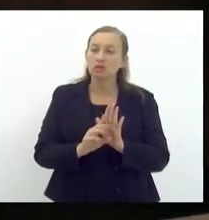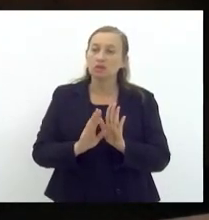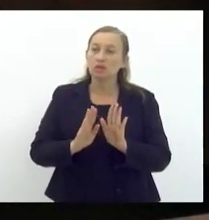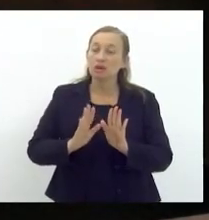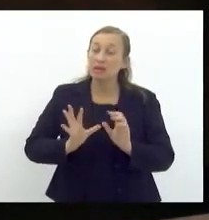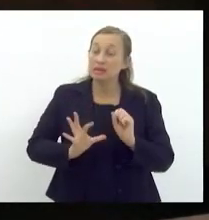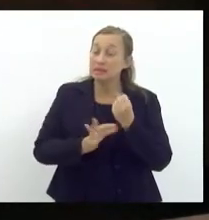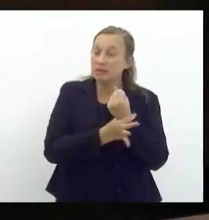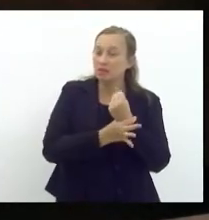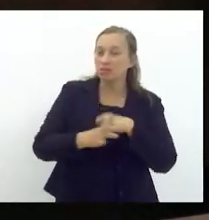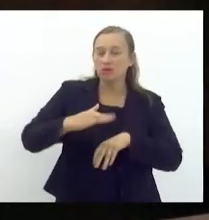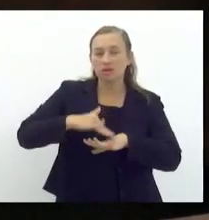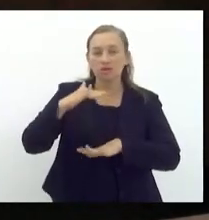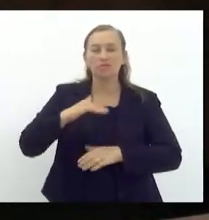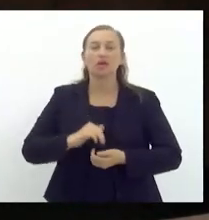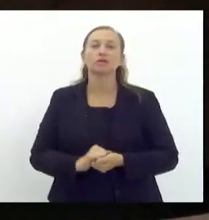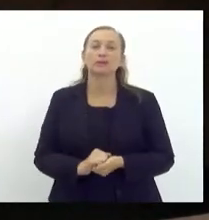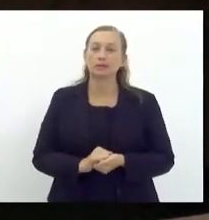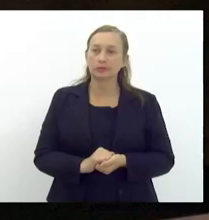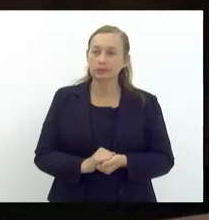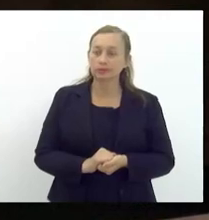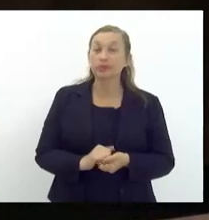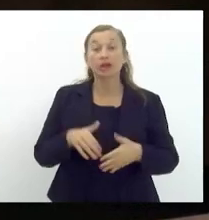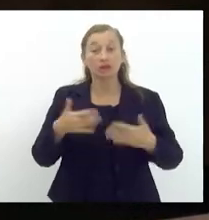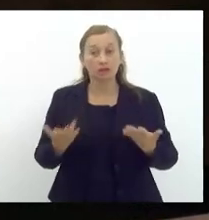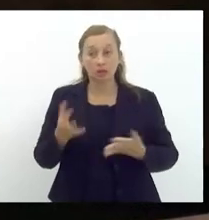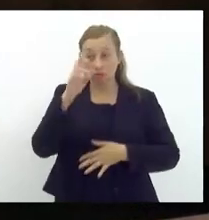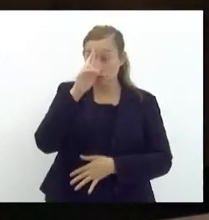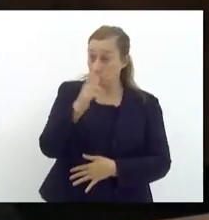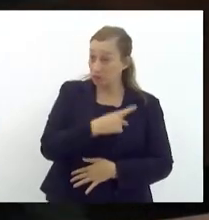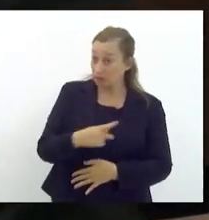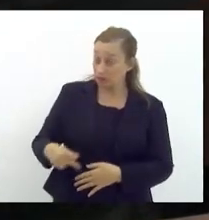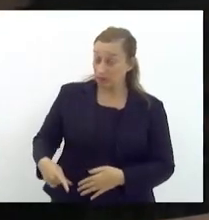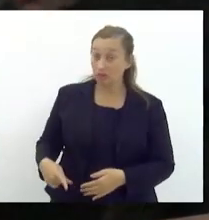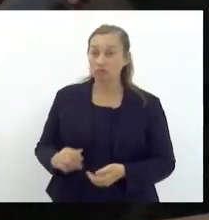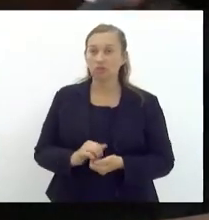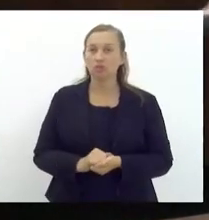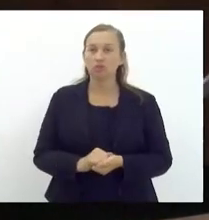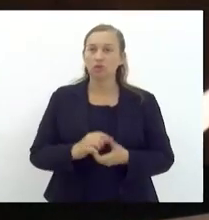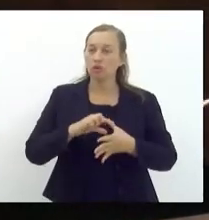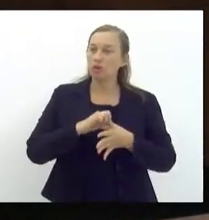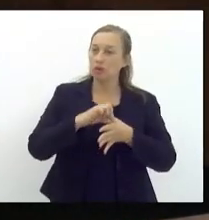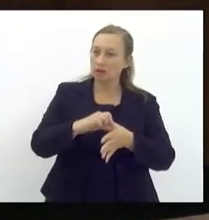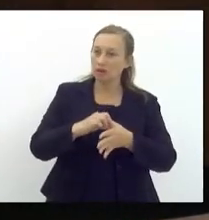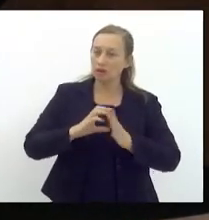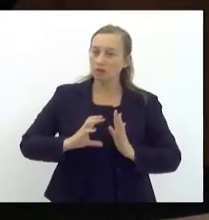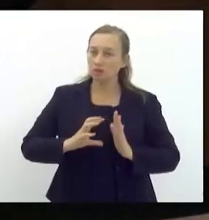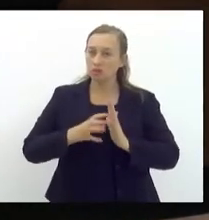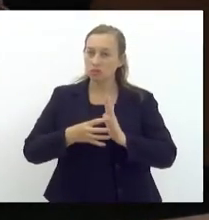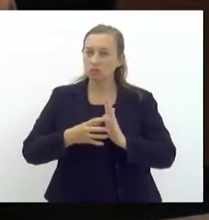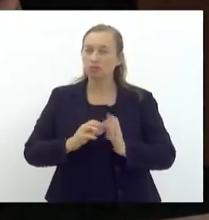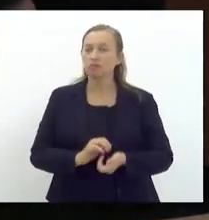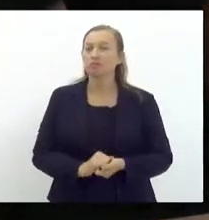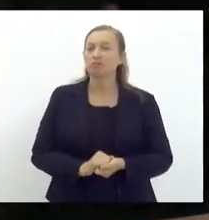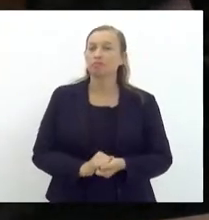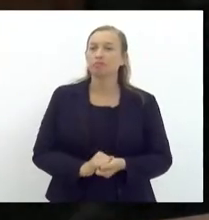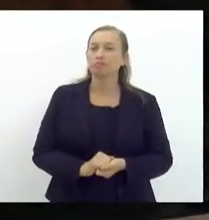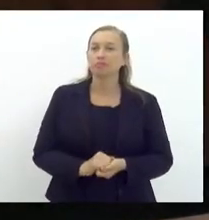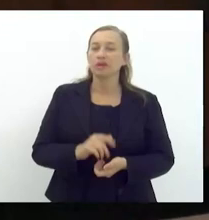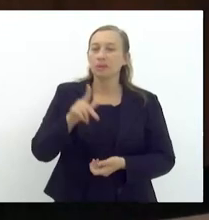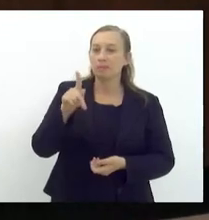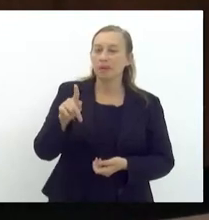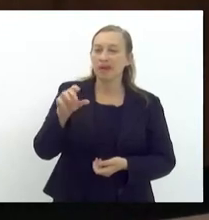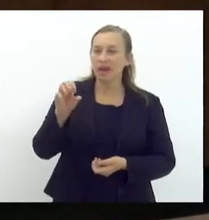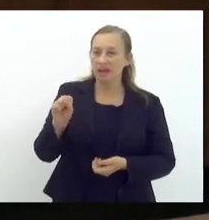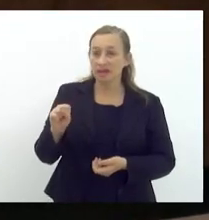garantias assim poxa Presidente como líder da bancada do